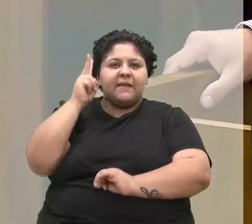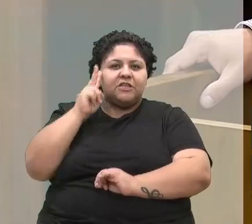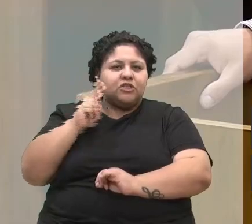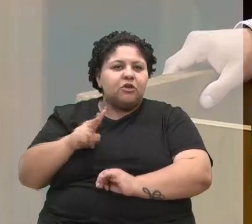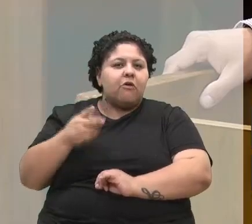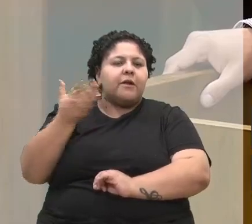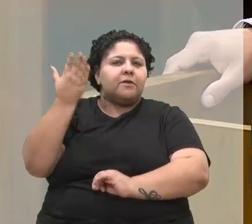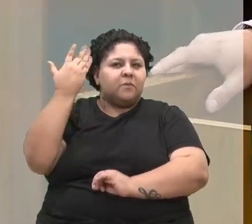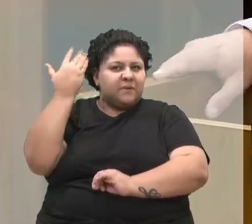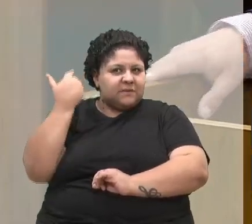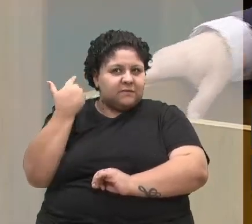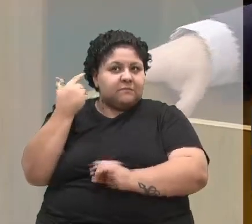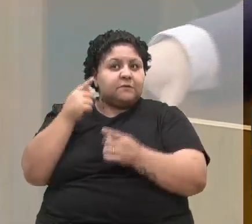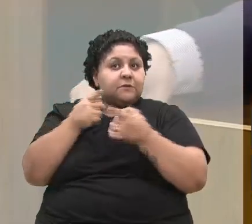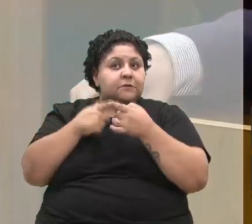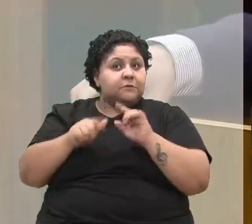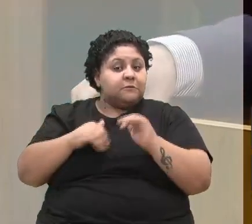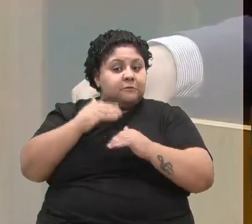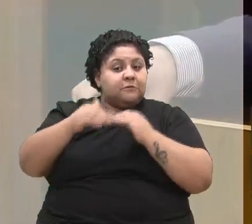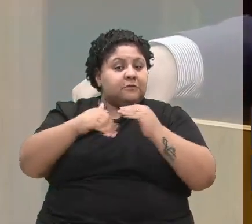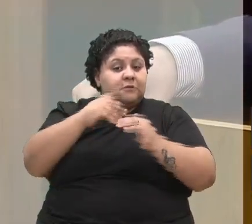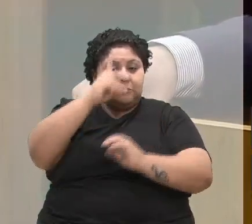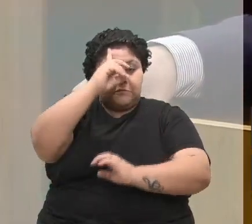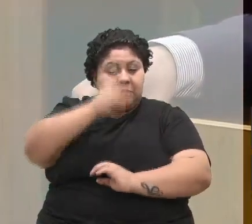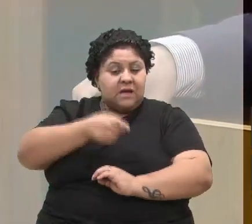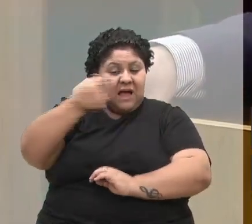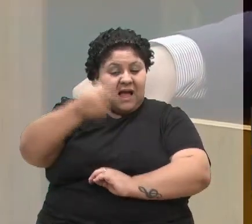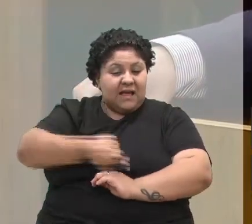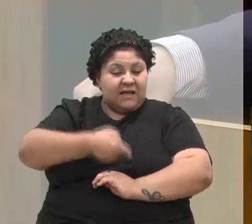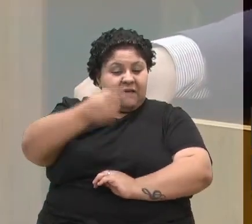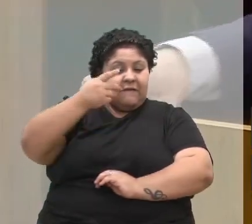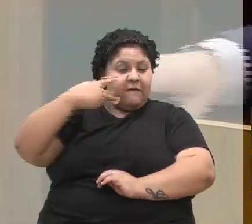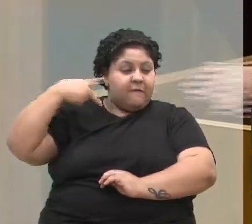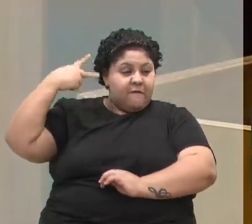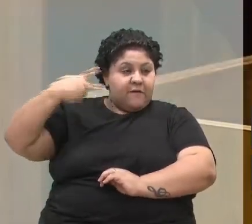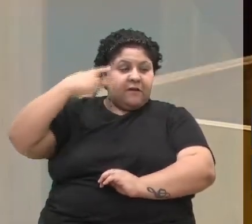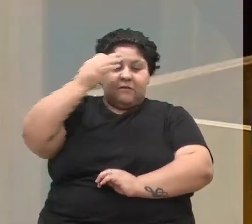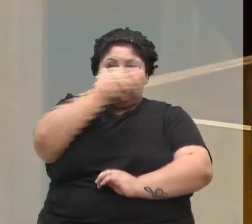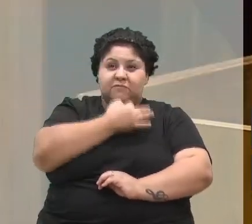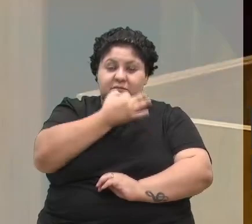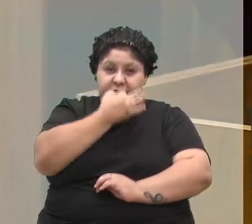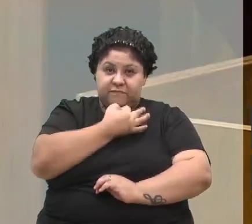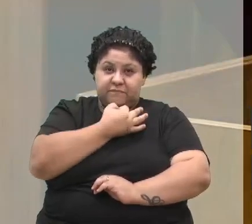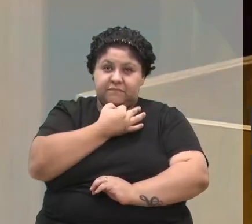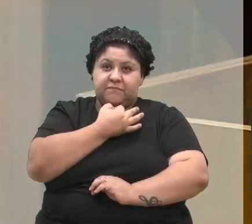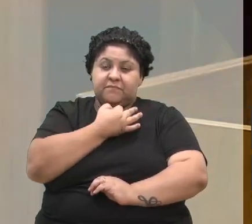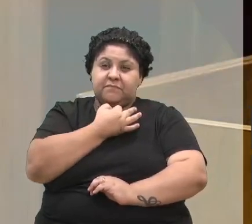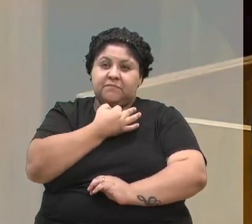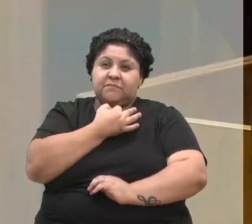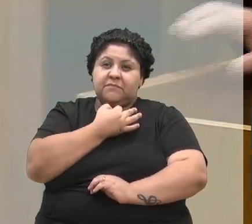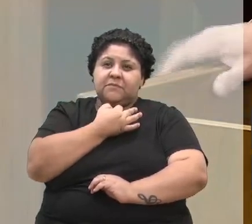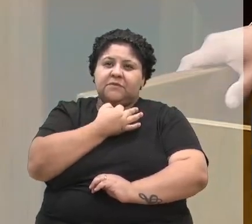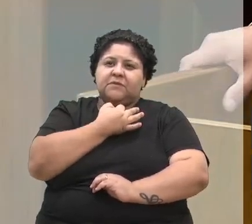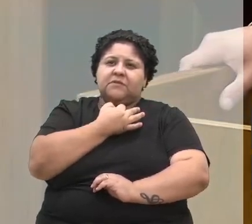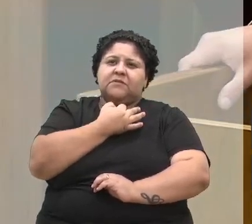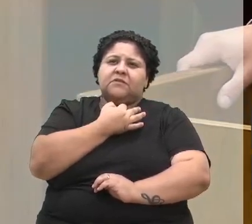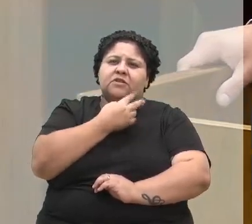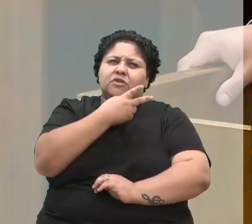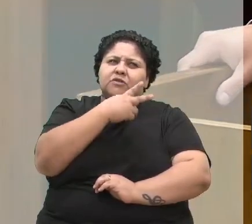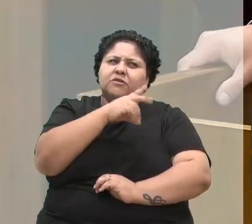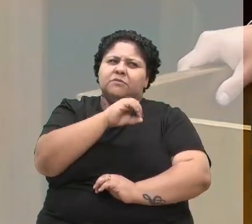passado. Mas quando assumi aqui como vereador de Caxias do Sul, em 2020,